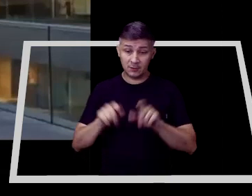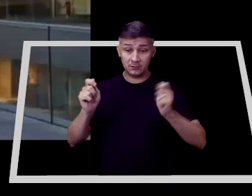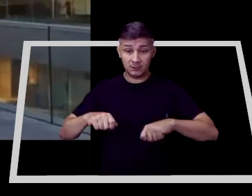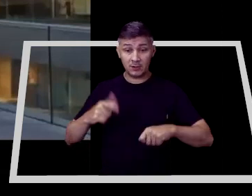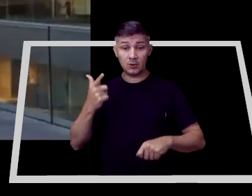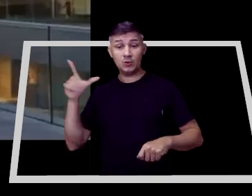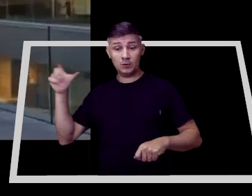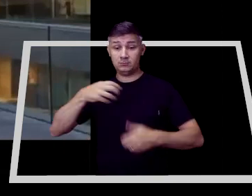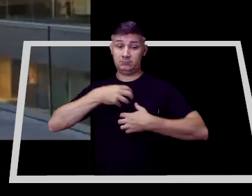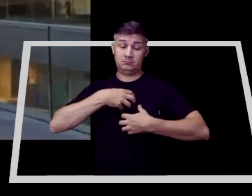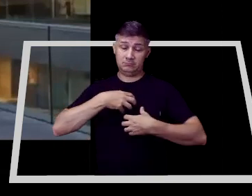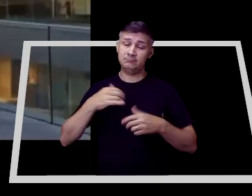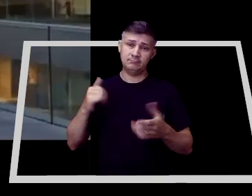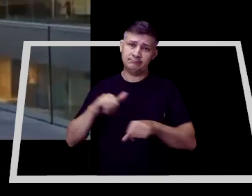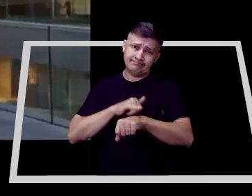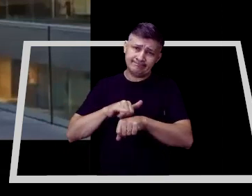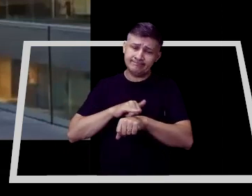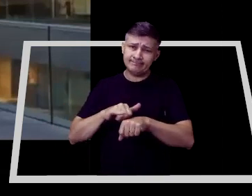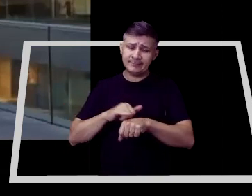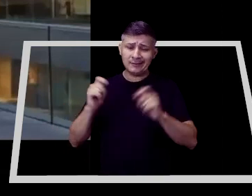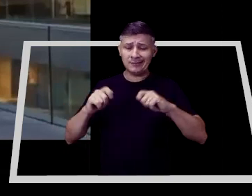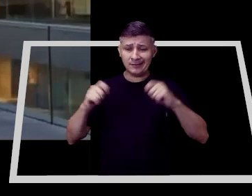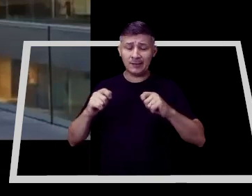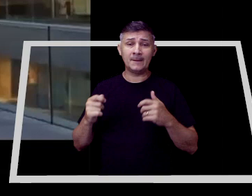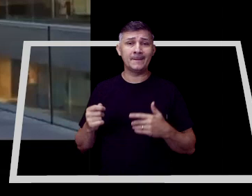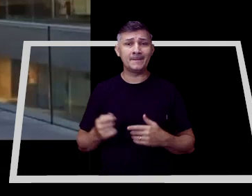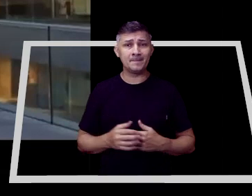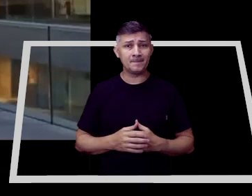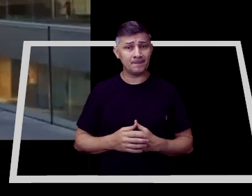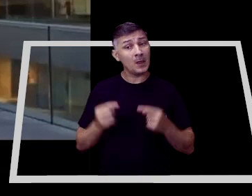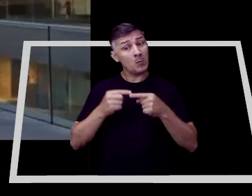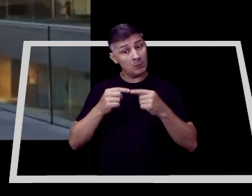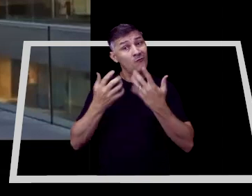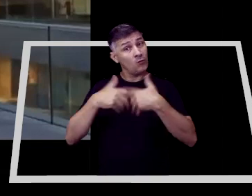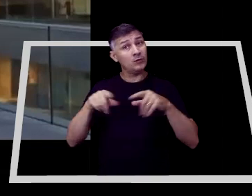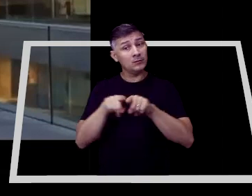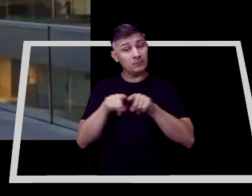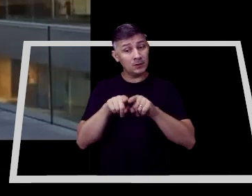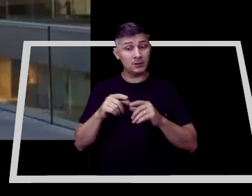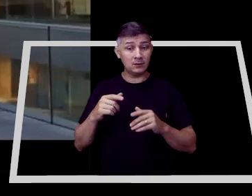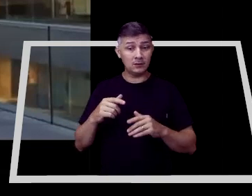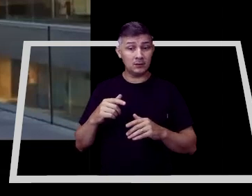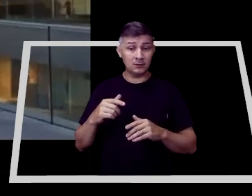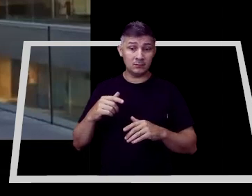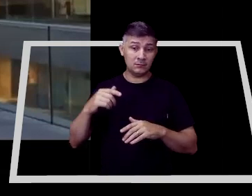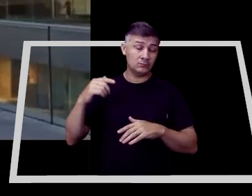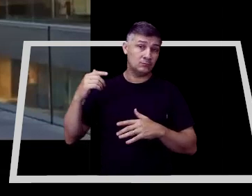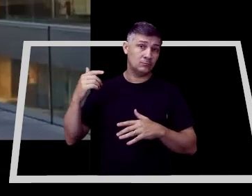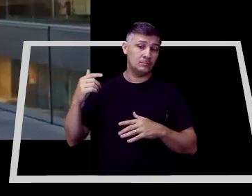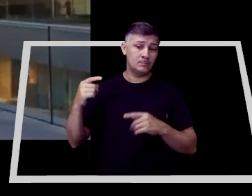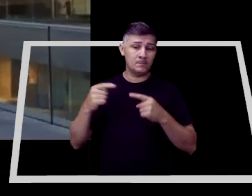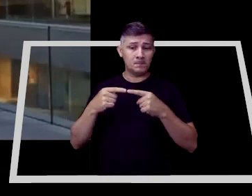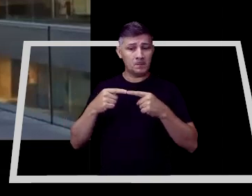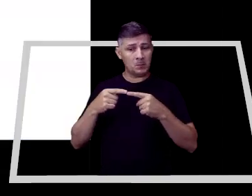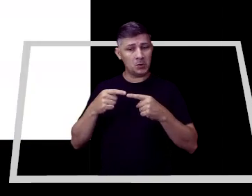Ele já numa outra condição, fez esculturas também invertendo seu papel, né, acho que funcionou também com a